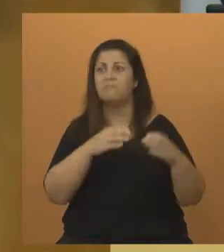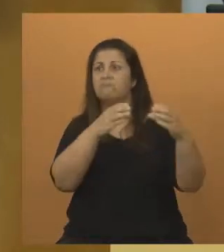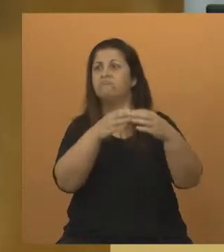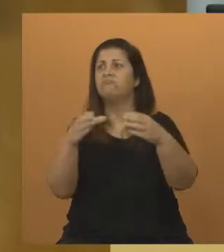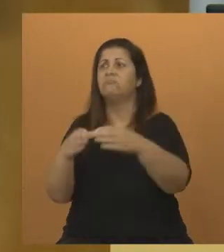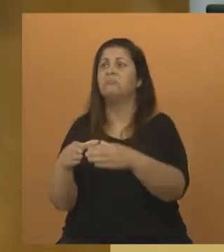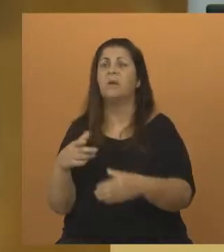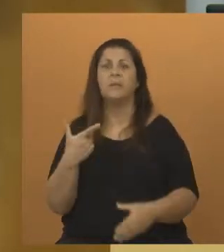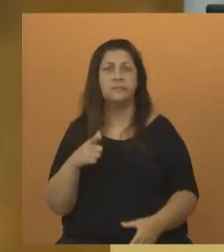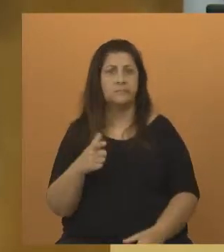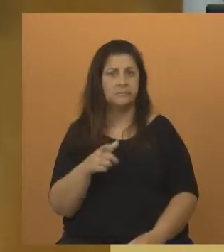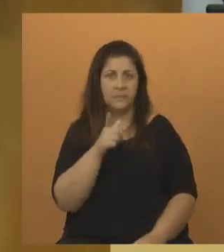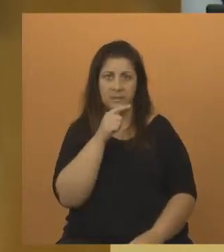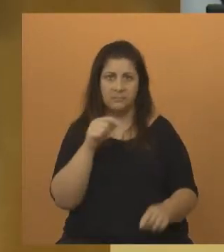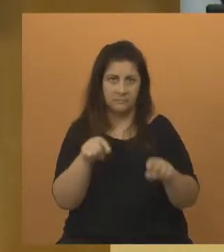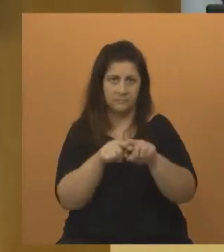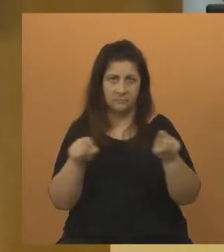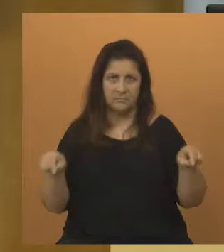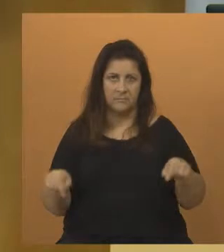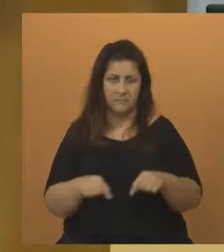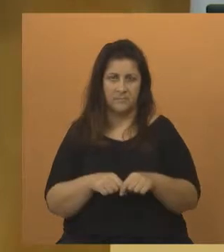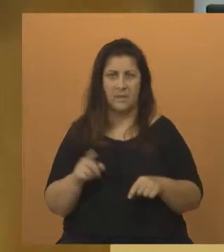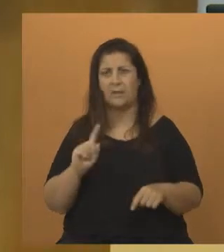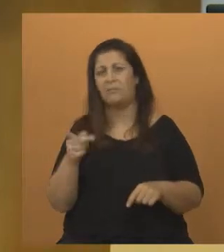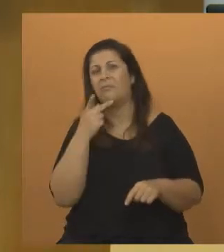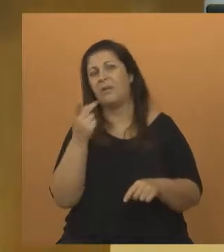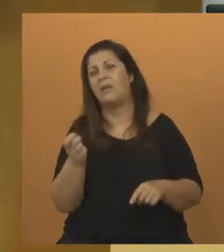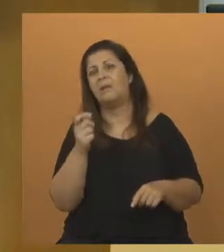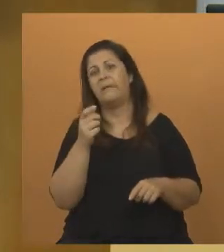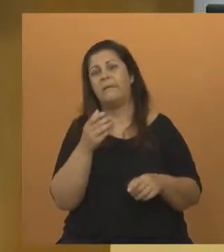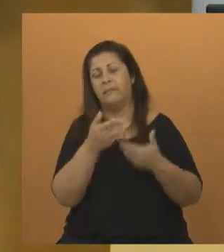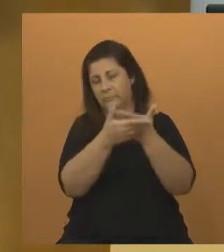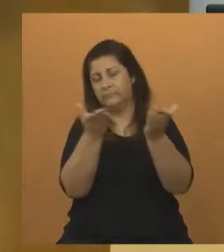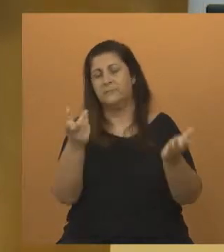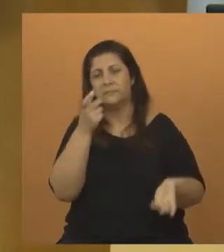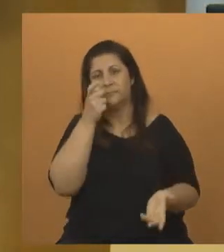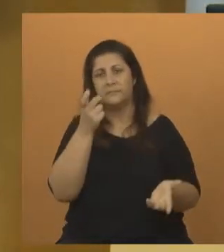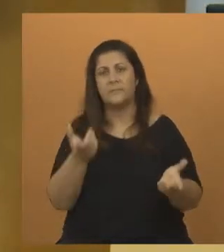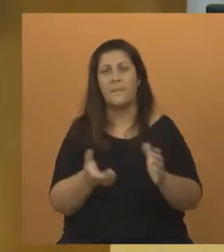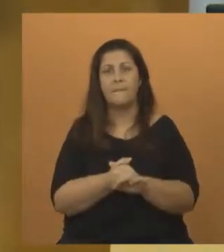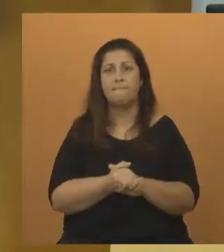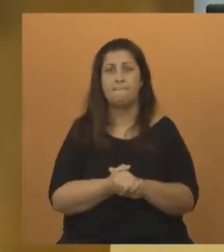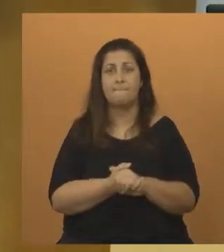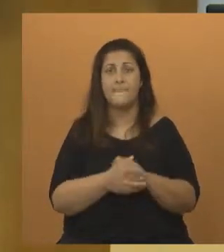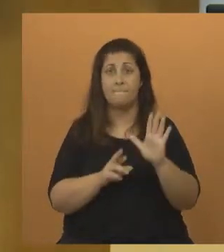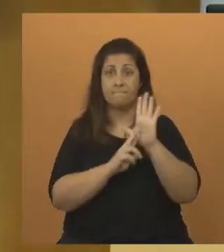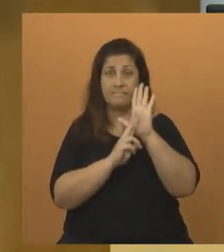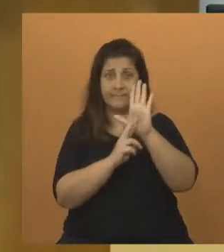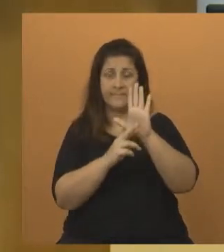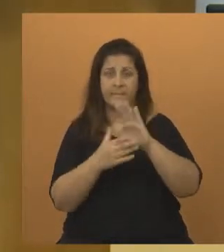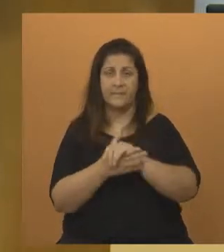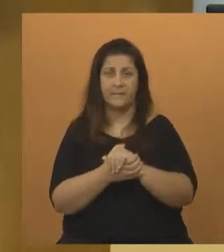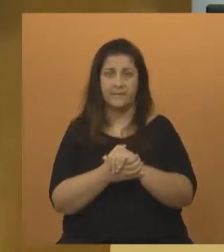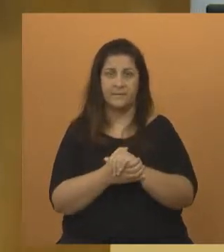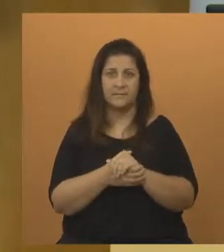não tem. Não vou dizer a vocês que estão aqui assistindo aqui, o representante